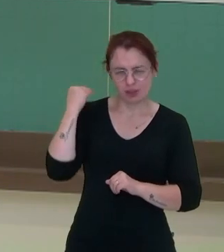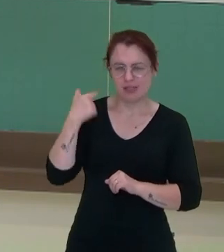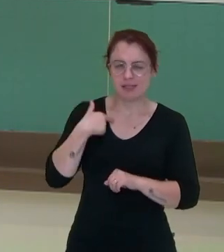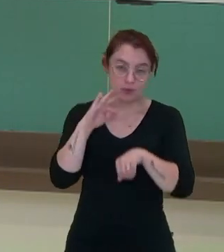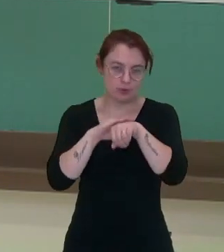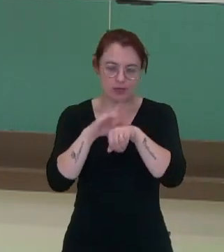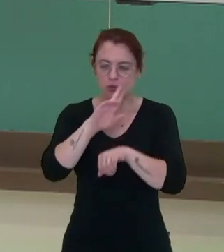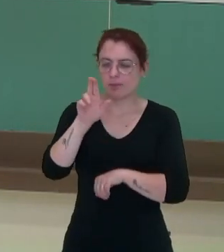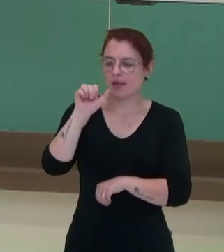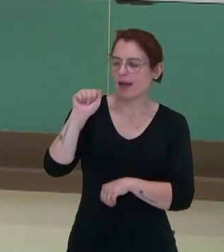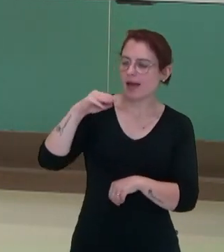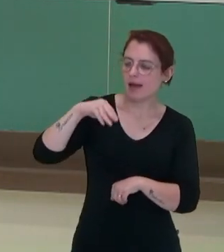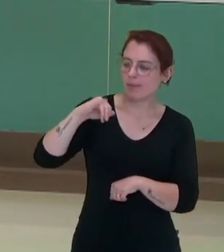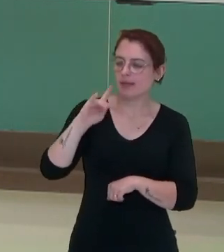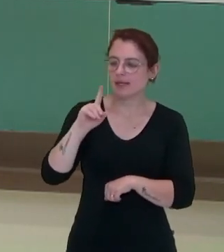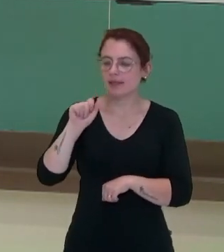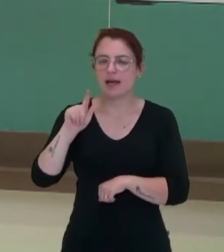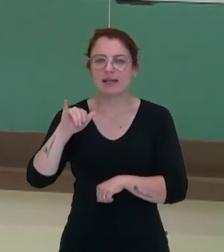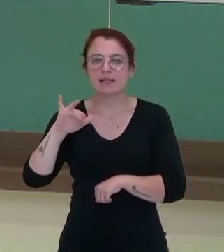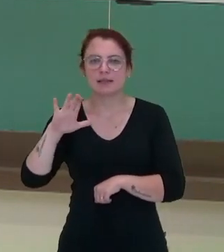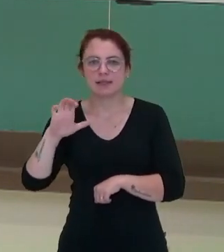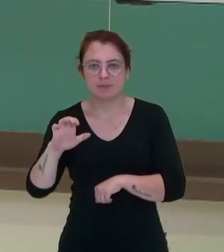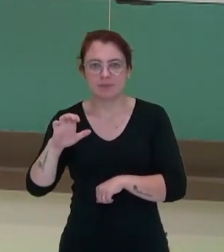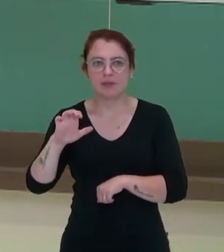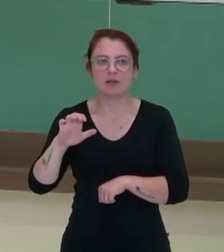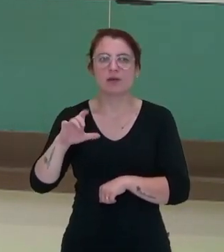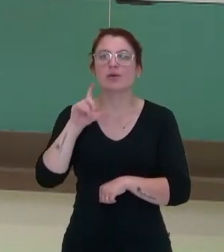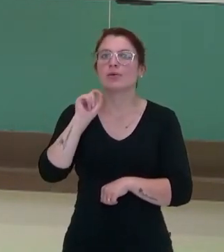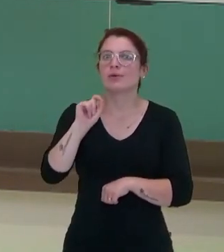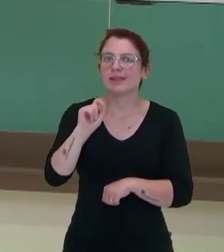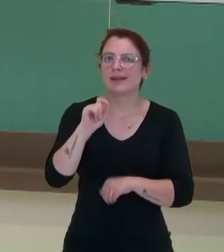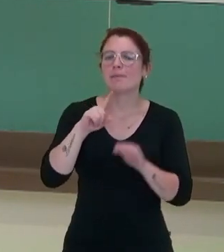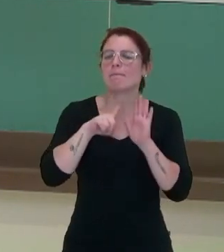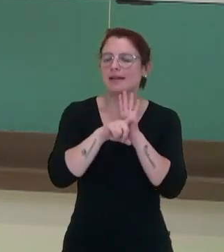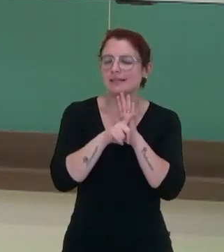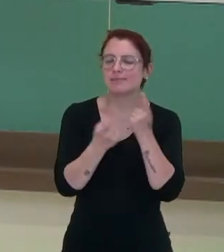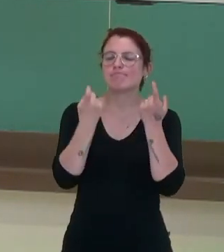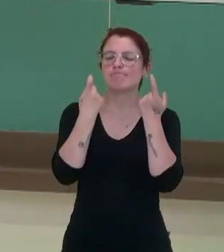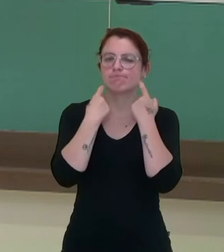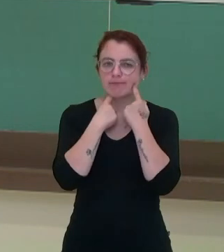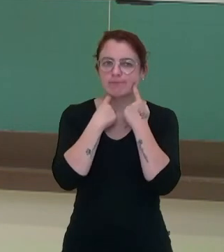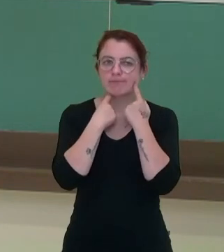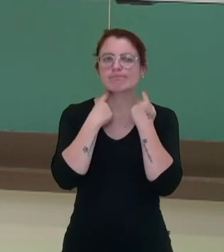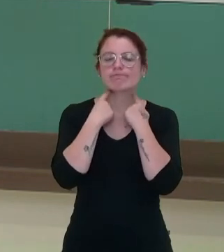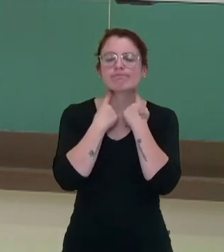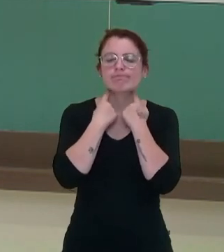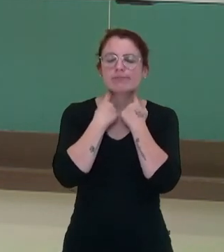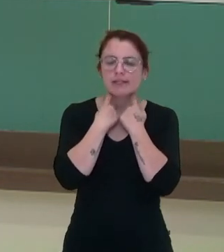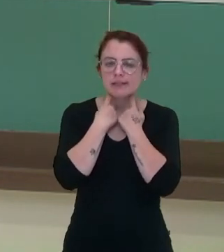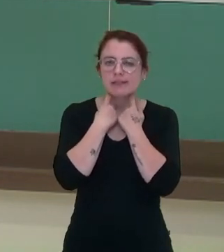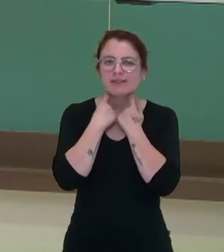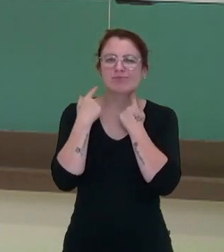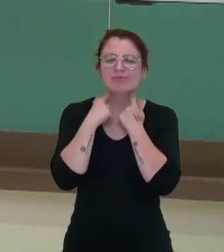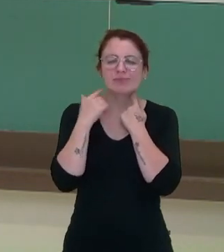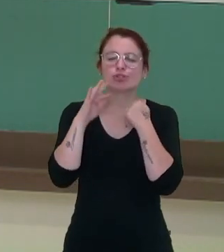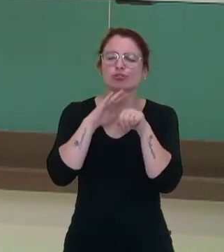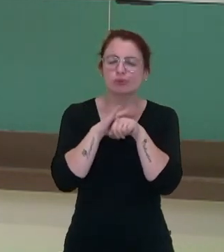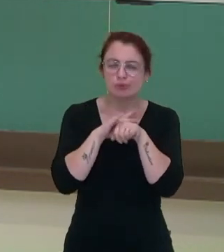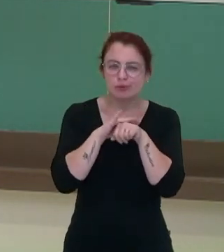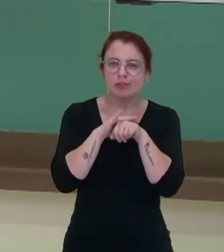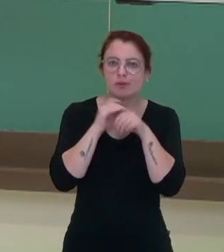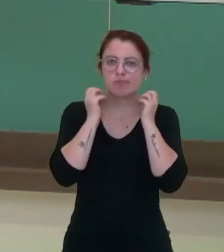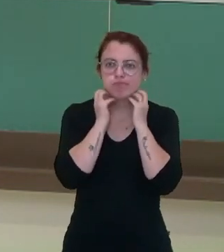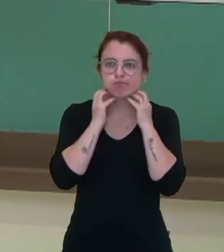isso? Eu tive uma infecção bacteriana e foi nessa região das amígdalas. Elas aumentaram de